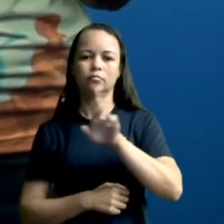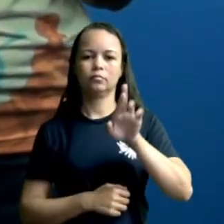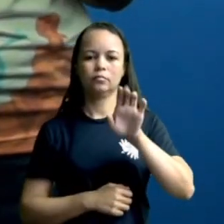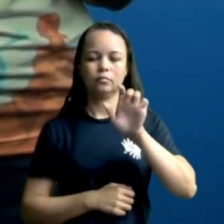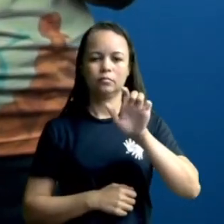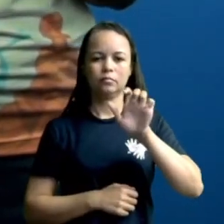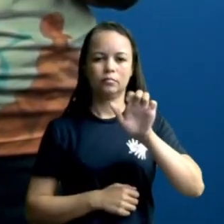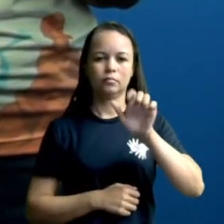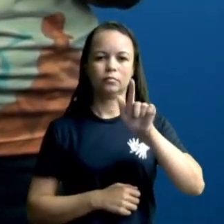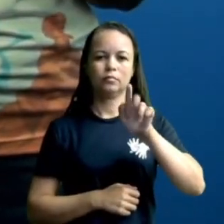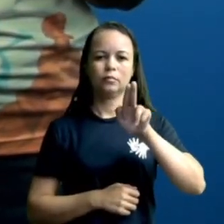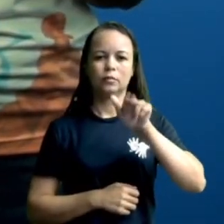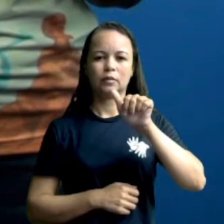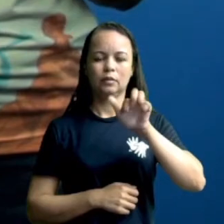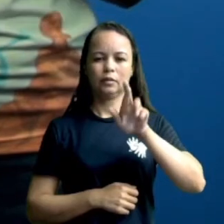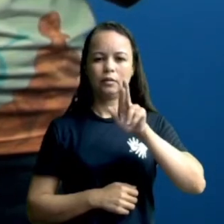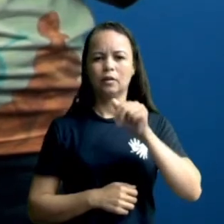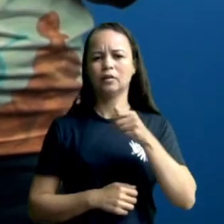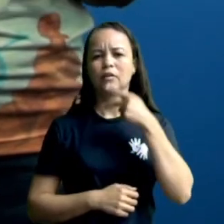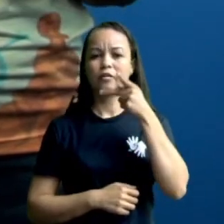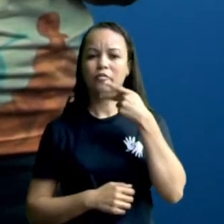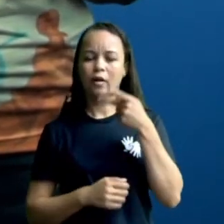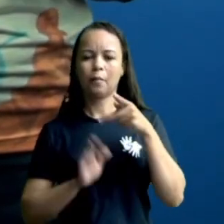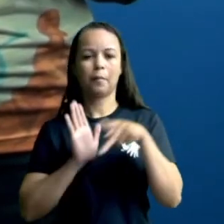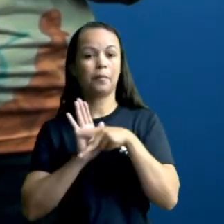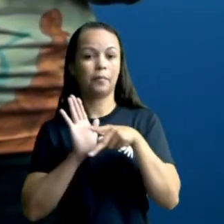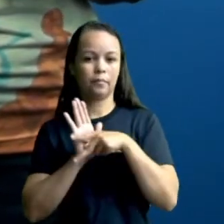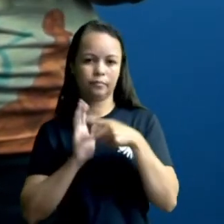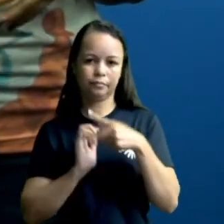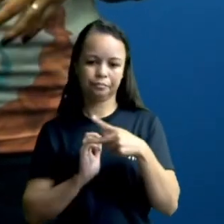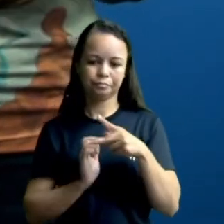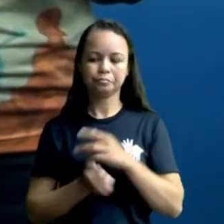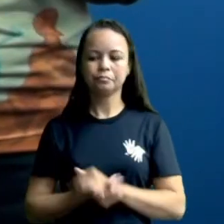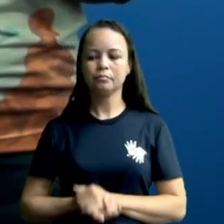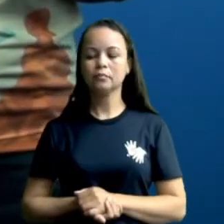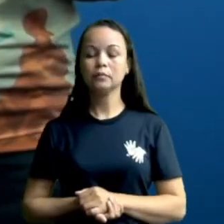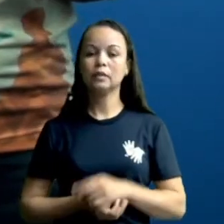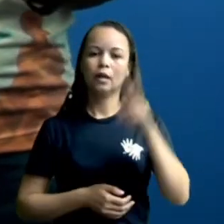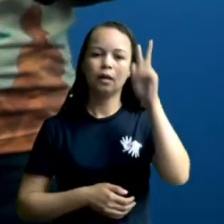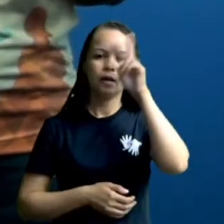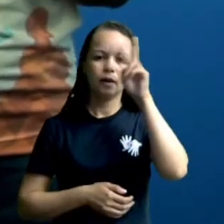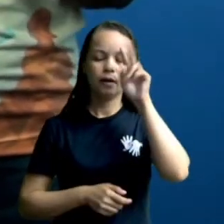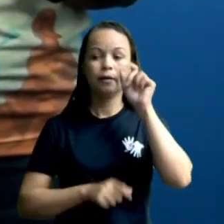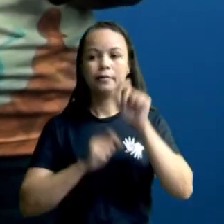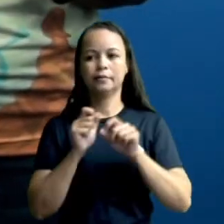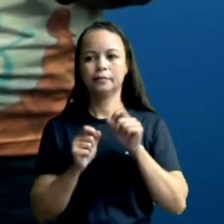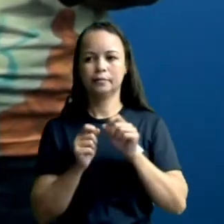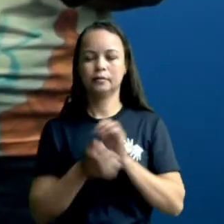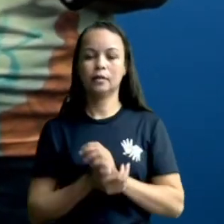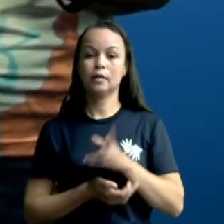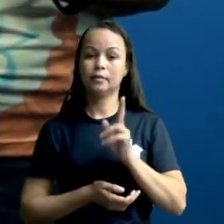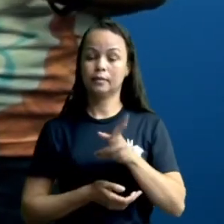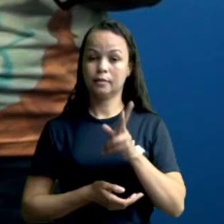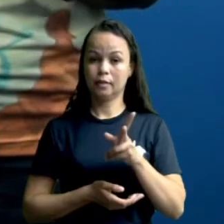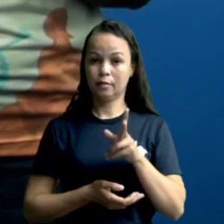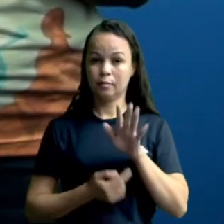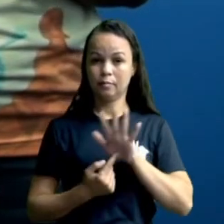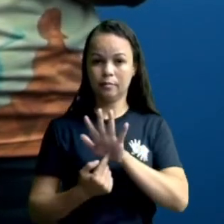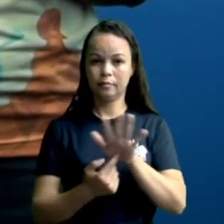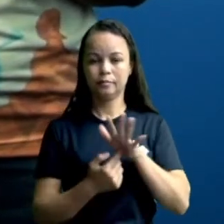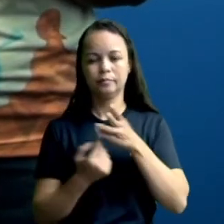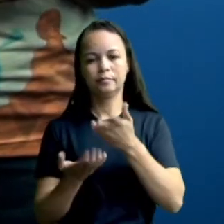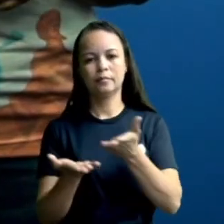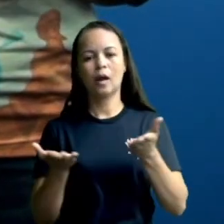são aqueles que se conjugam de maneira própria, tá certo? E lembrando que eu sempre trago para vocês